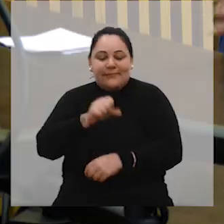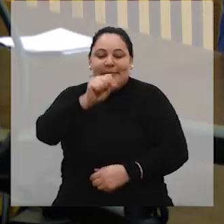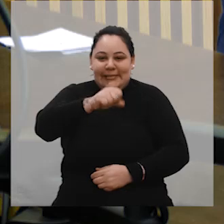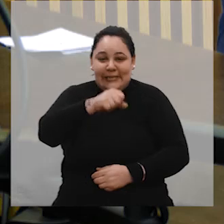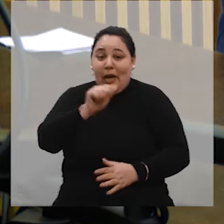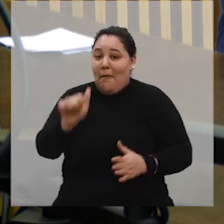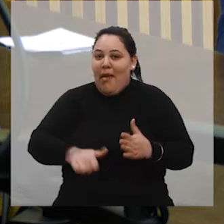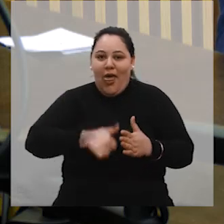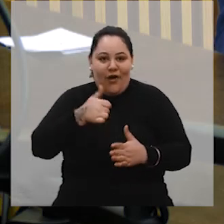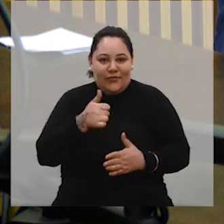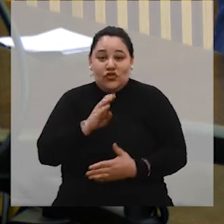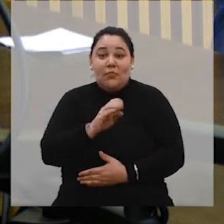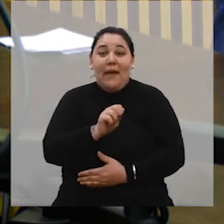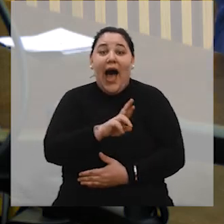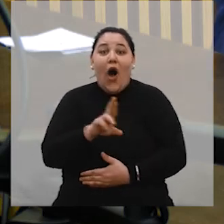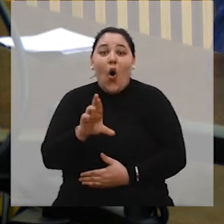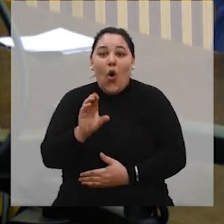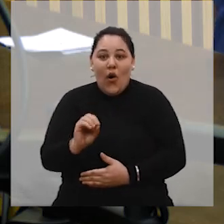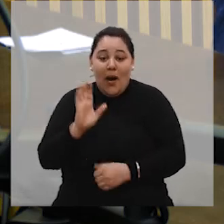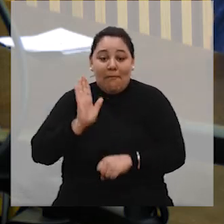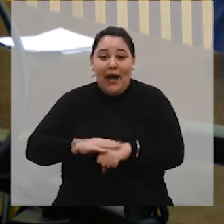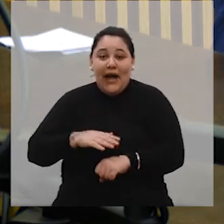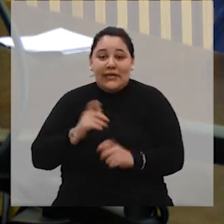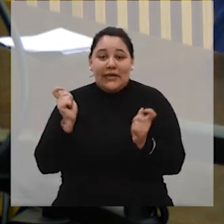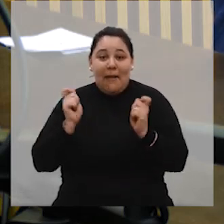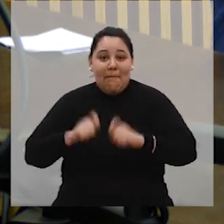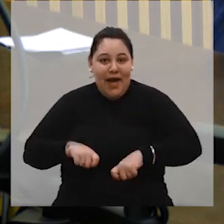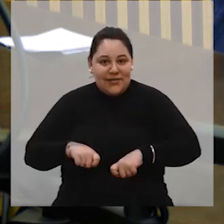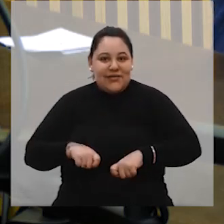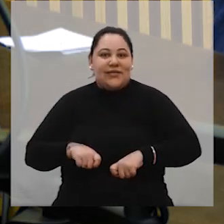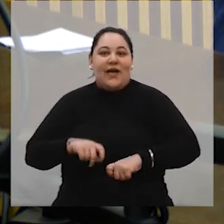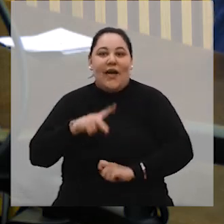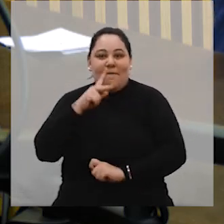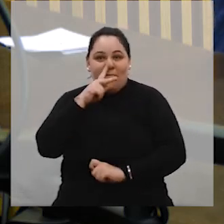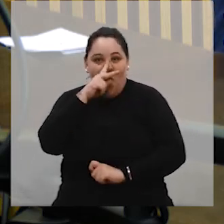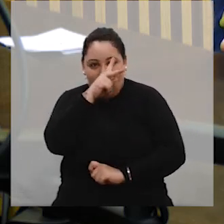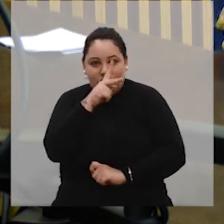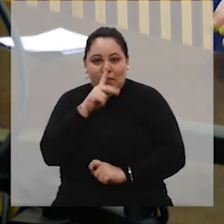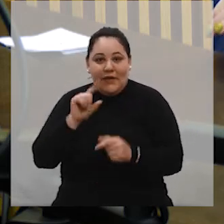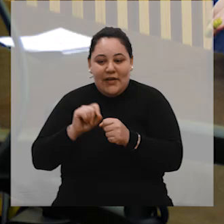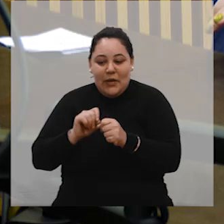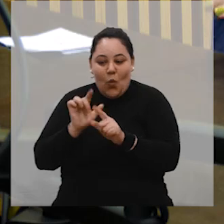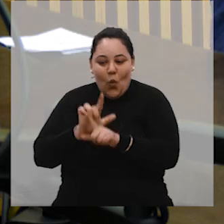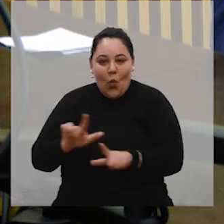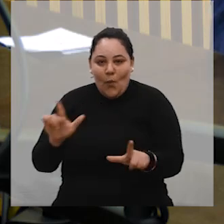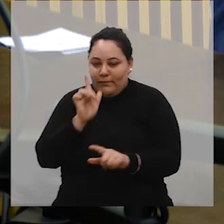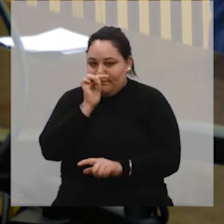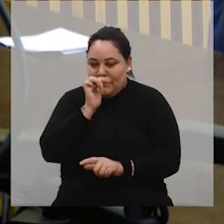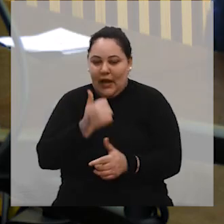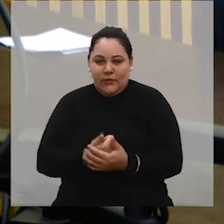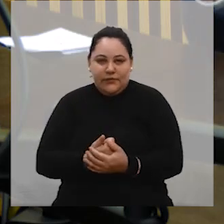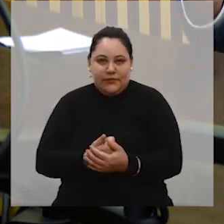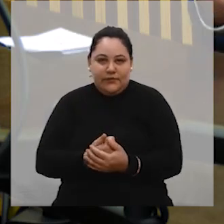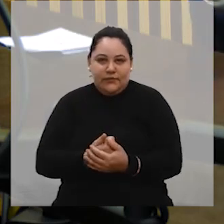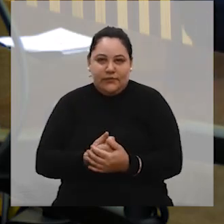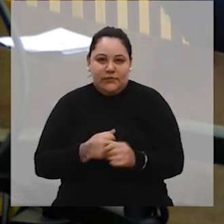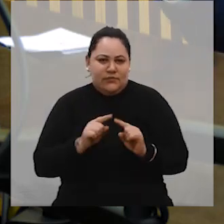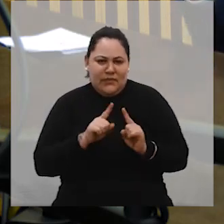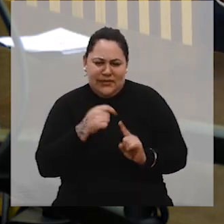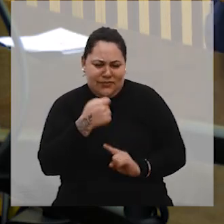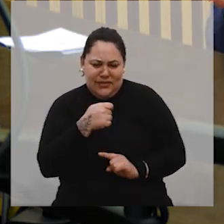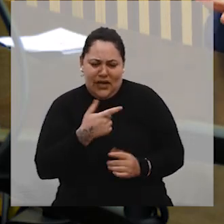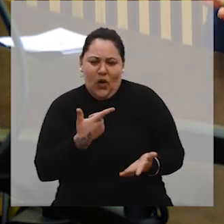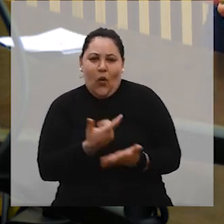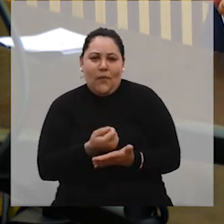barro é o mais potente, digamos assim, para filtragem da água. Mas não precisa comprar